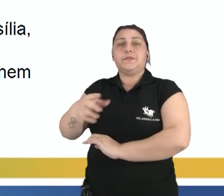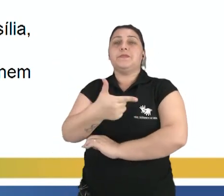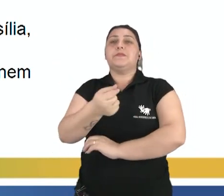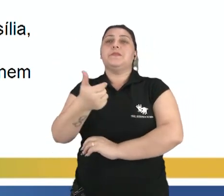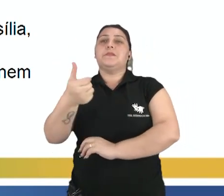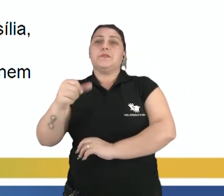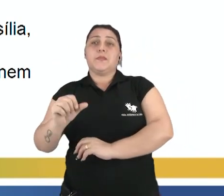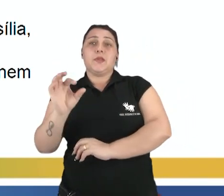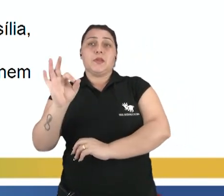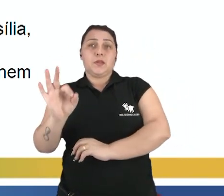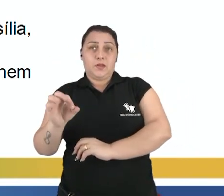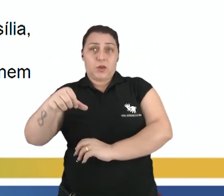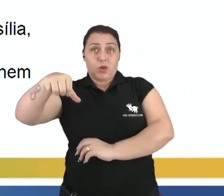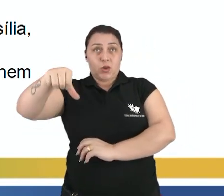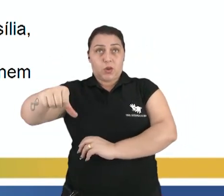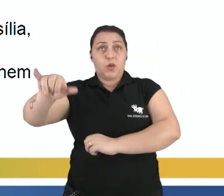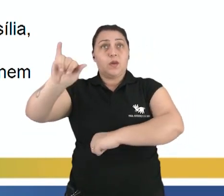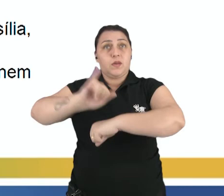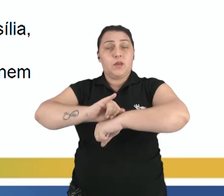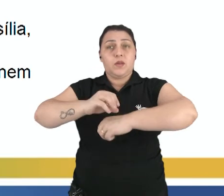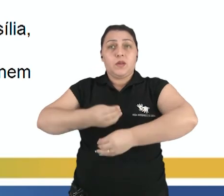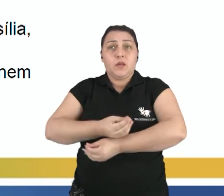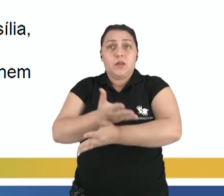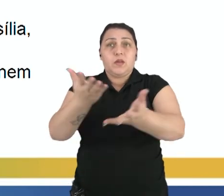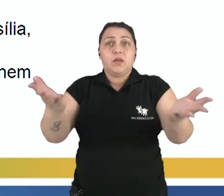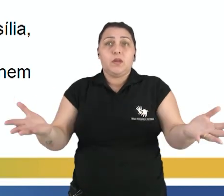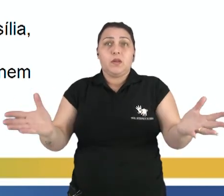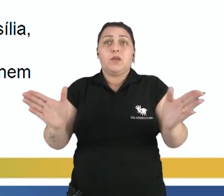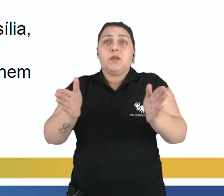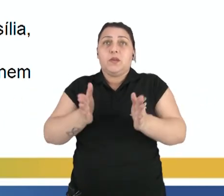2019, apenas 9 capitais distribuíam os kits